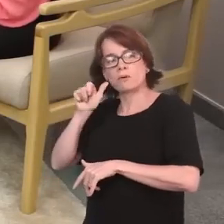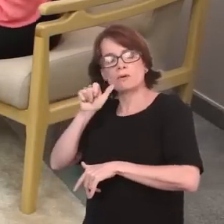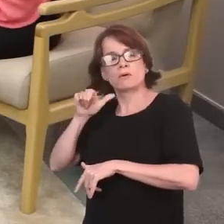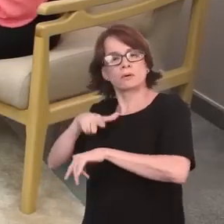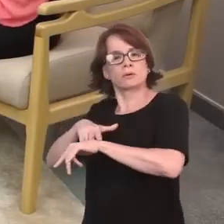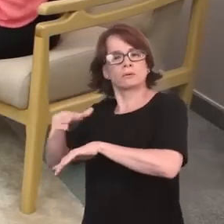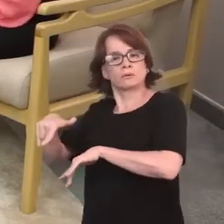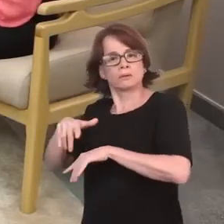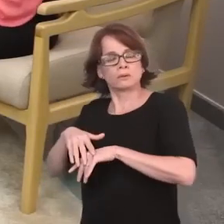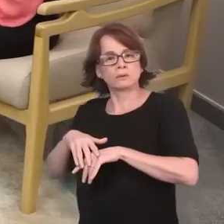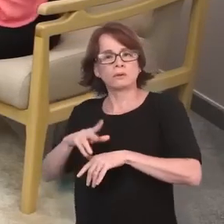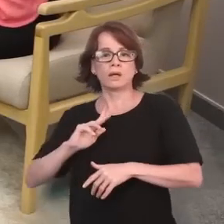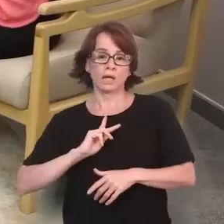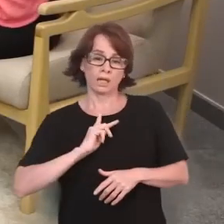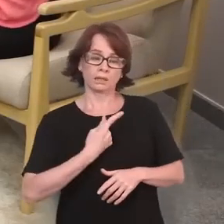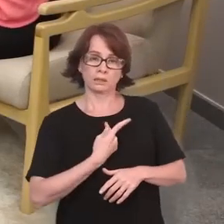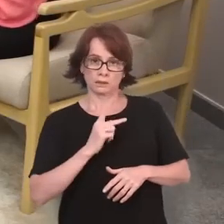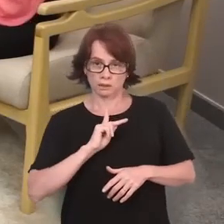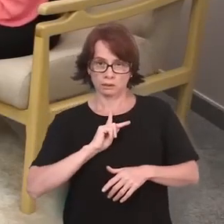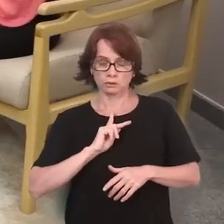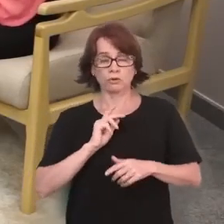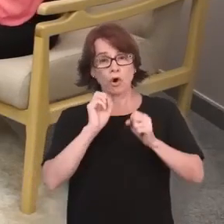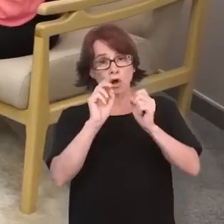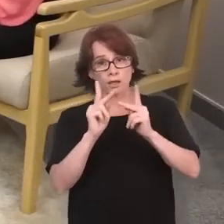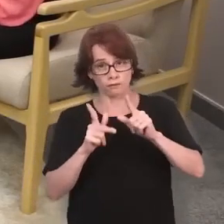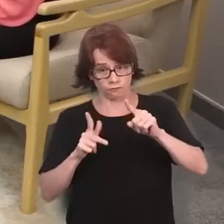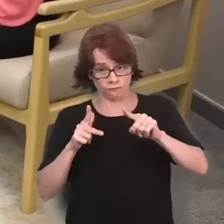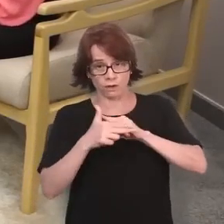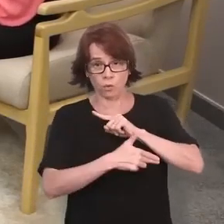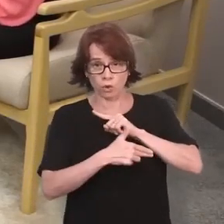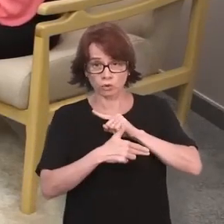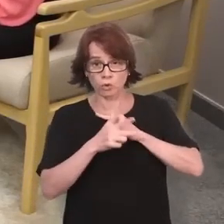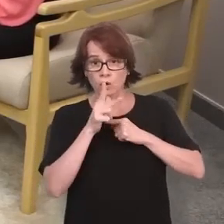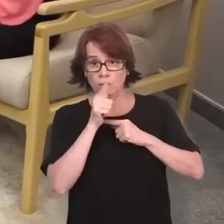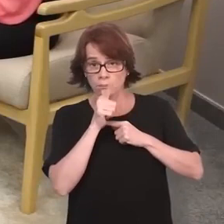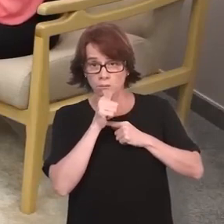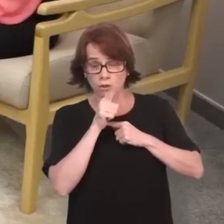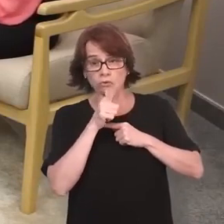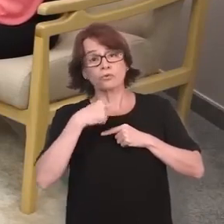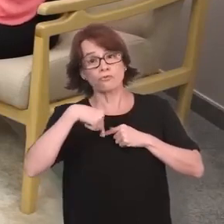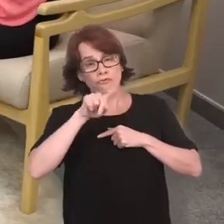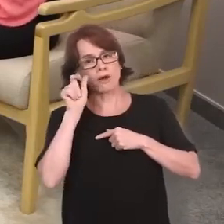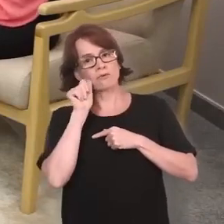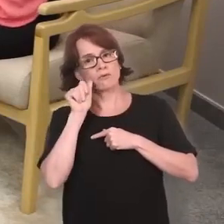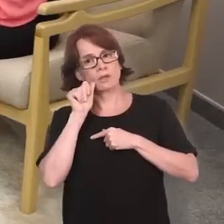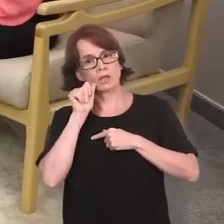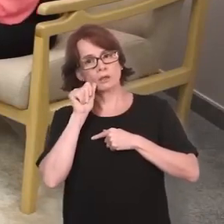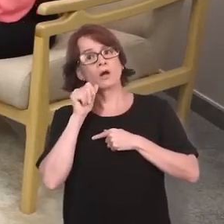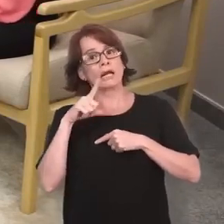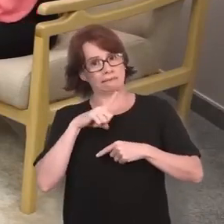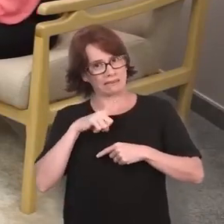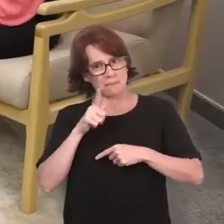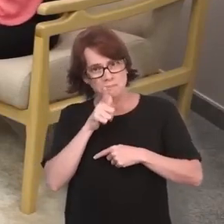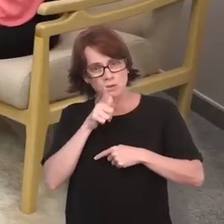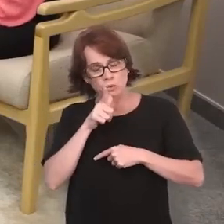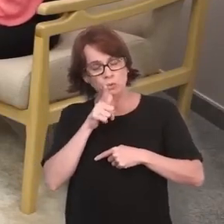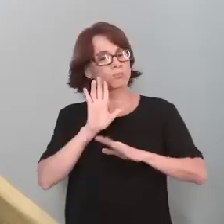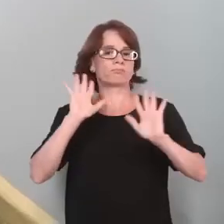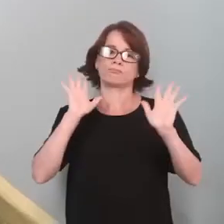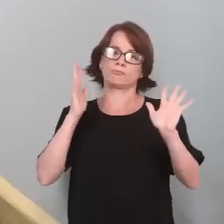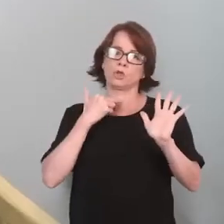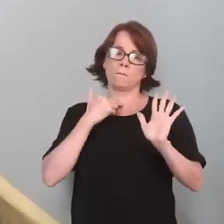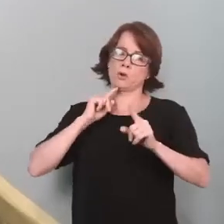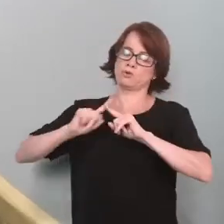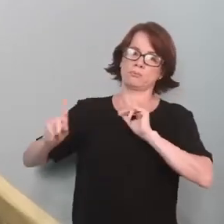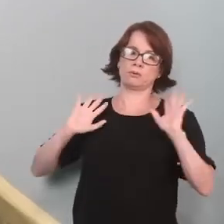uma trans, mas fez a cirurgia? Não tem pinto? Pode ir no banheiro feminino. Não tem problema nenhum. Agora tem pinto, vai pro O seu banheiro é dos o homens. outro. É lógico.